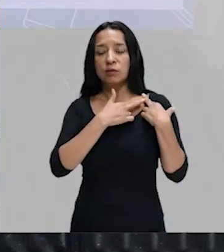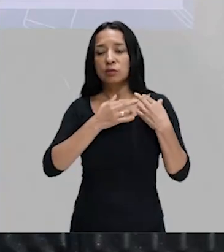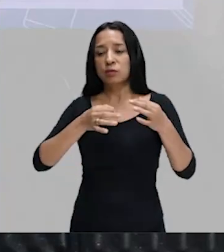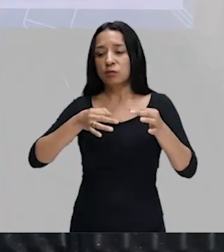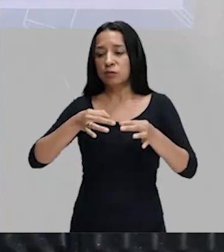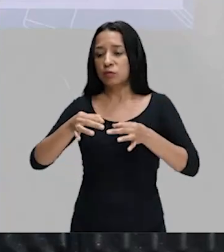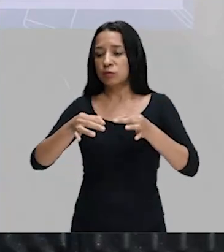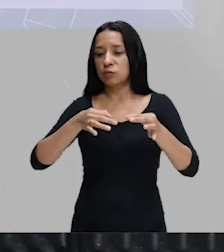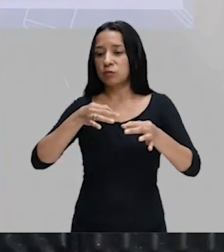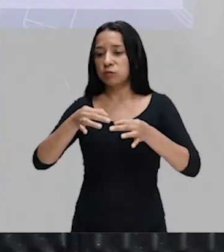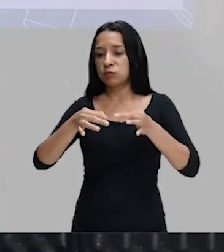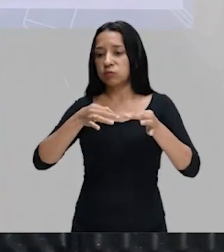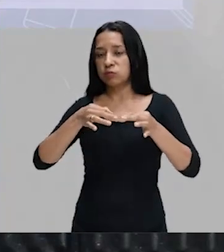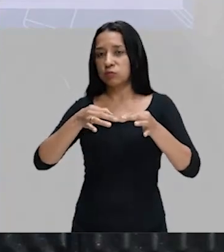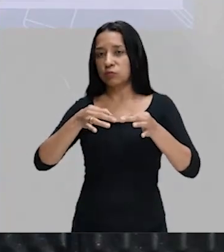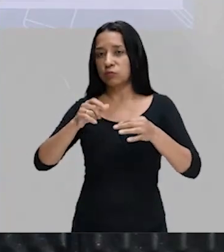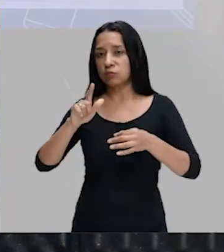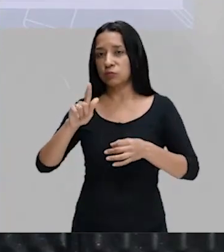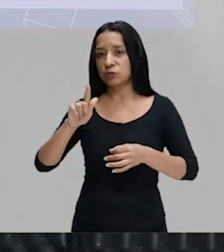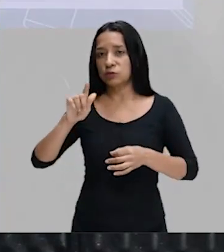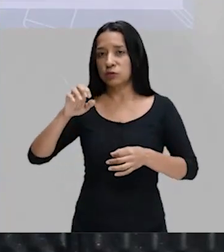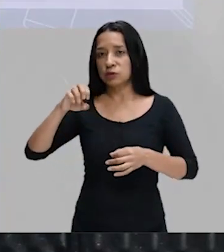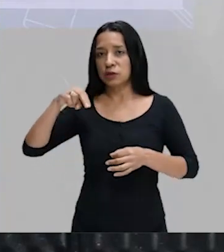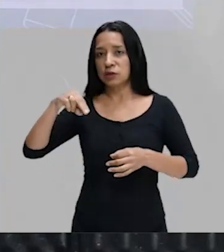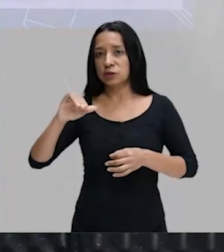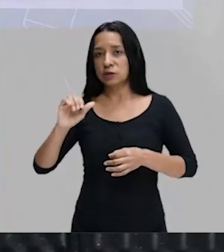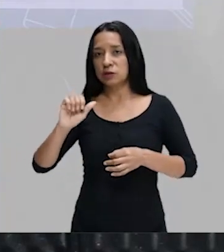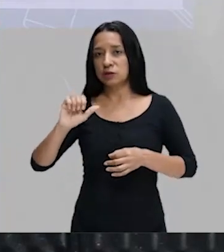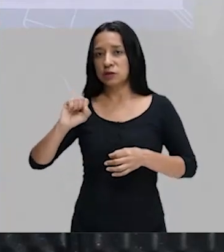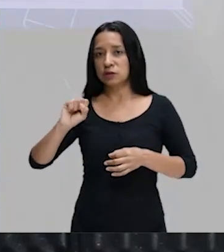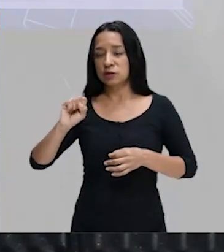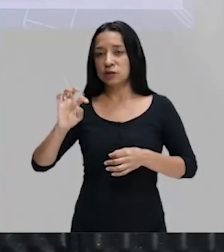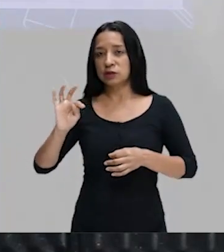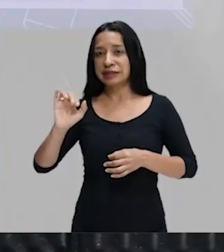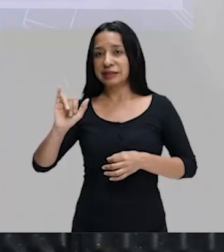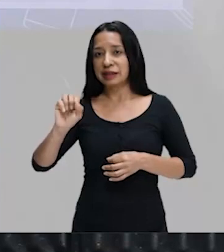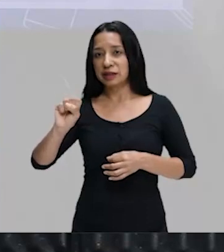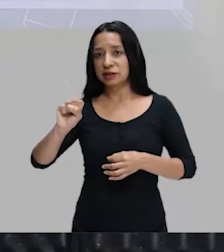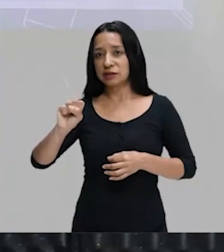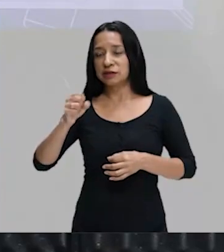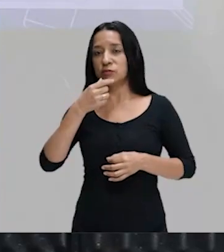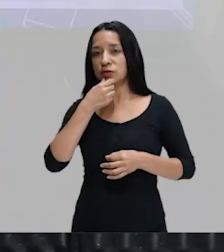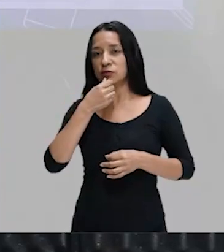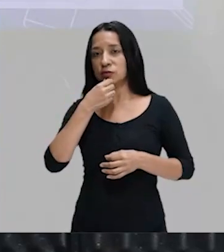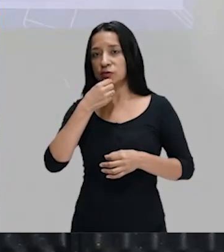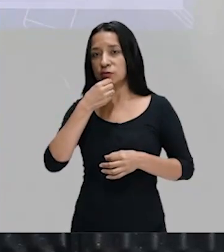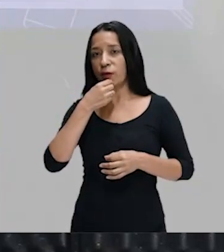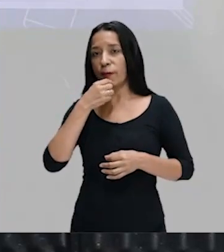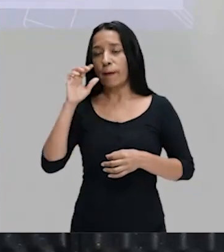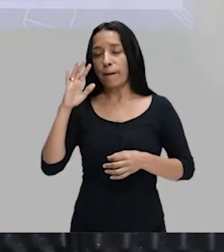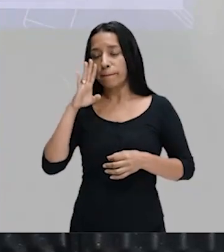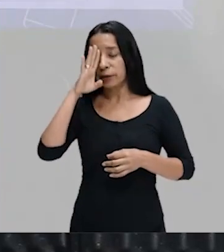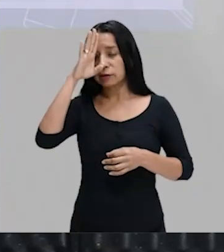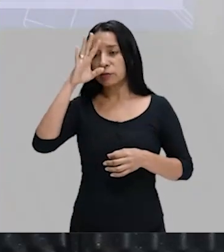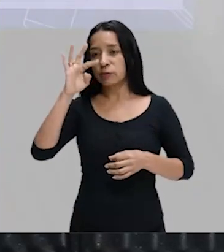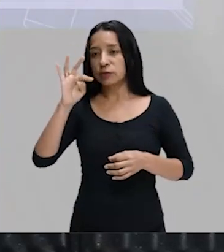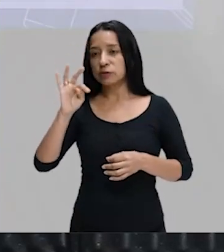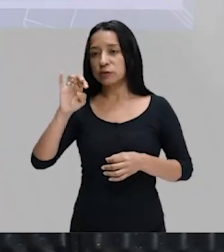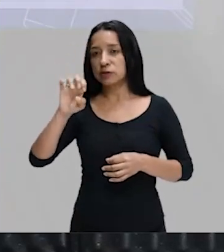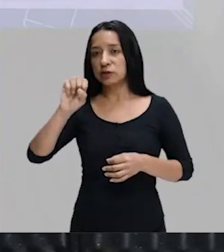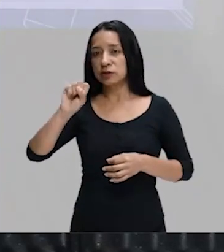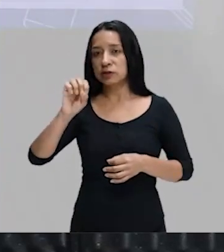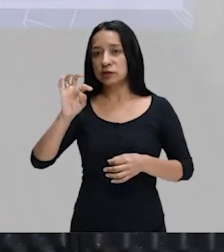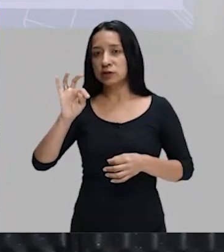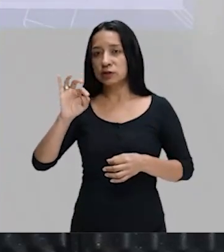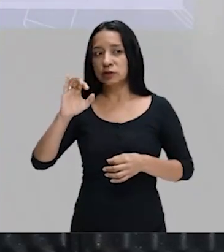formação dos órgãos genitais masculinos, ok? Principalmente ali dos testículos. É a presença